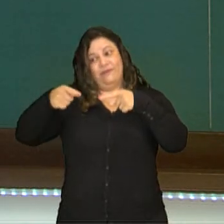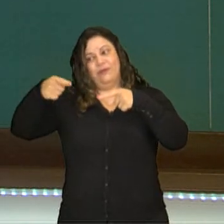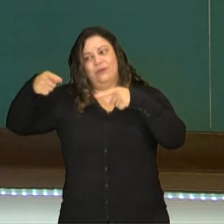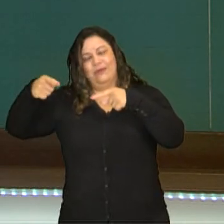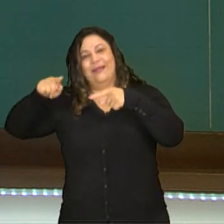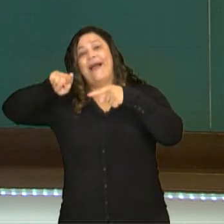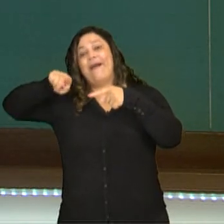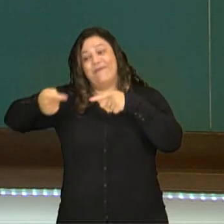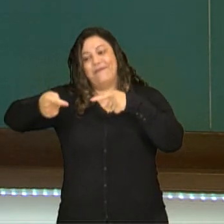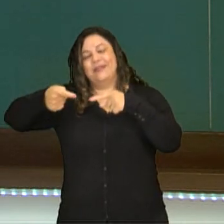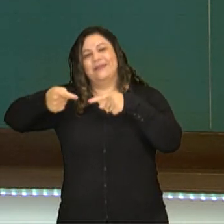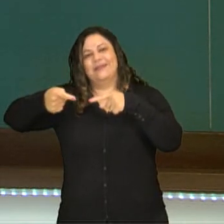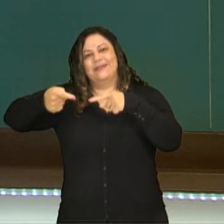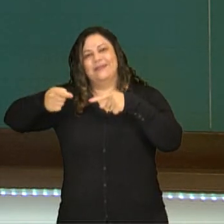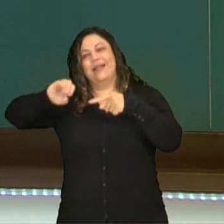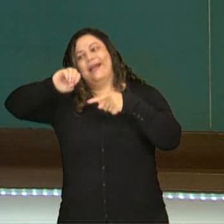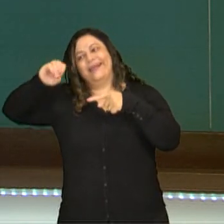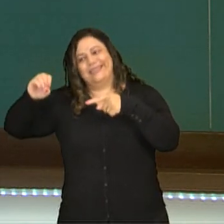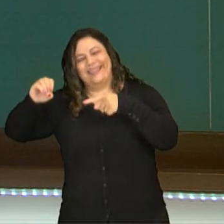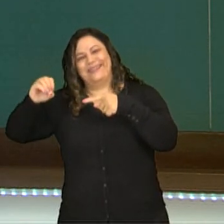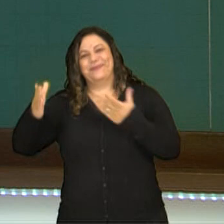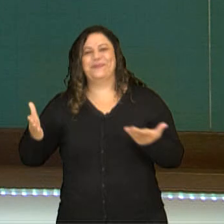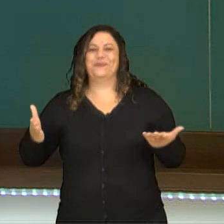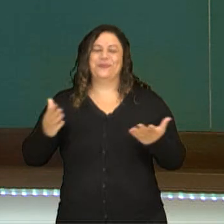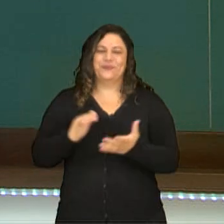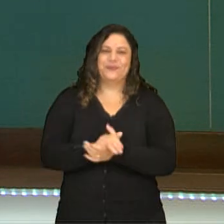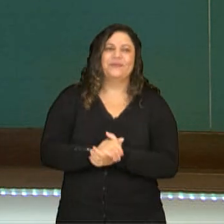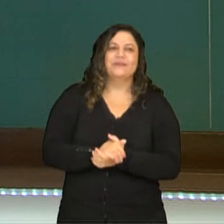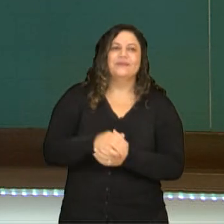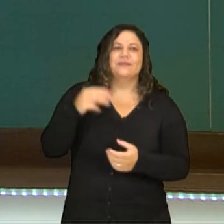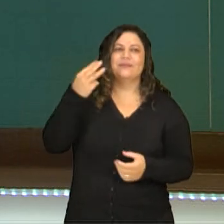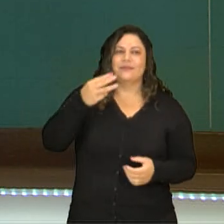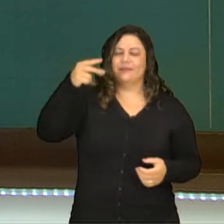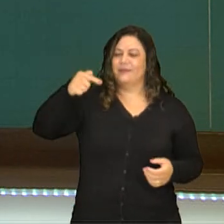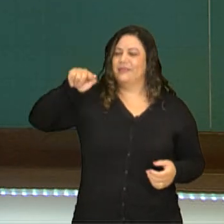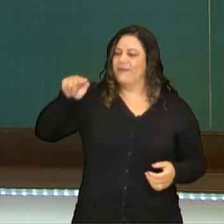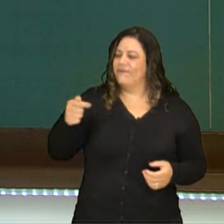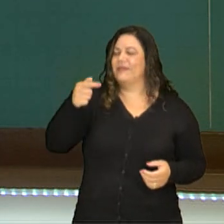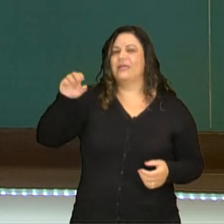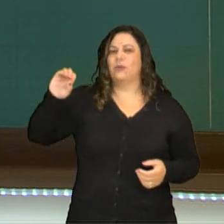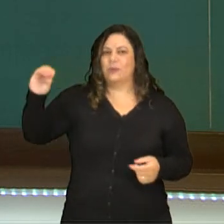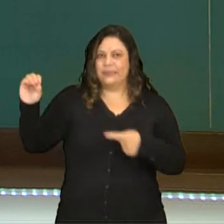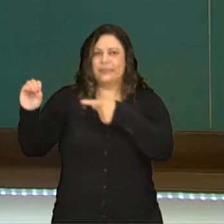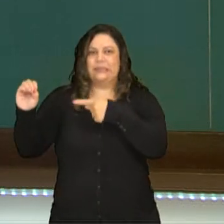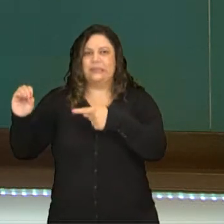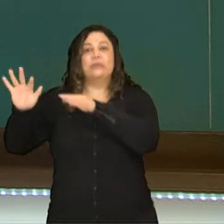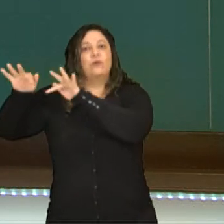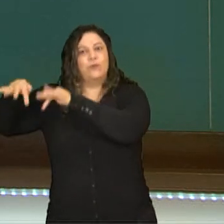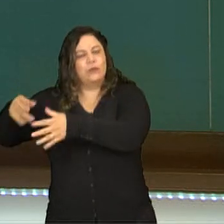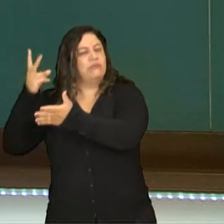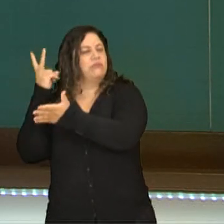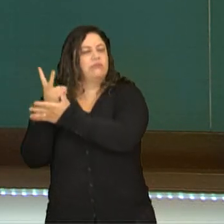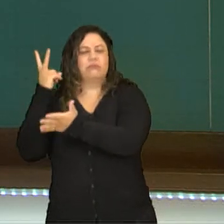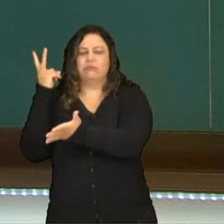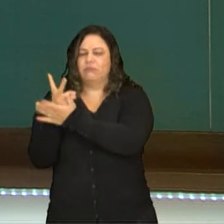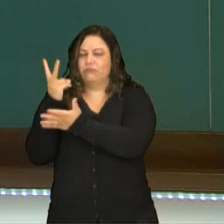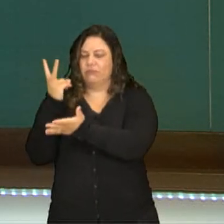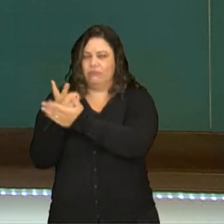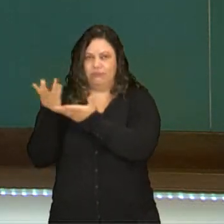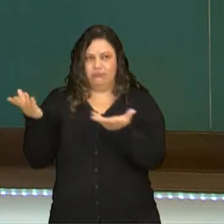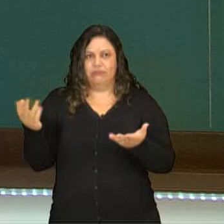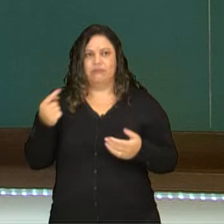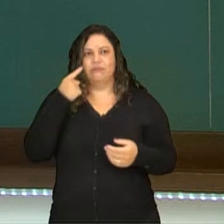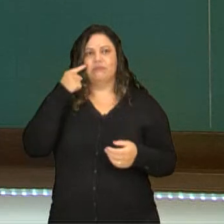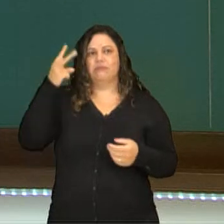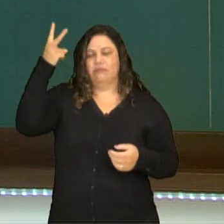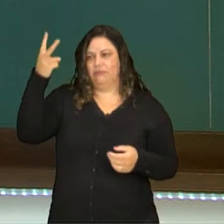tem vírgula. Onde que está a vírgula de um número inteiro? No final dele. Sempre tem. Então, é como se fosse 37, vírgula. Olha